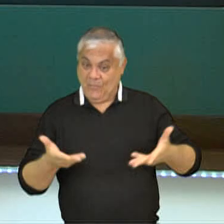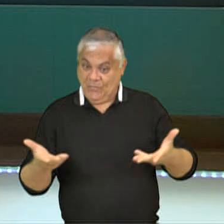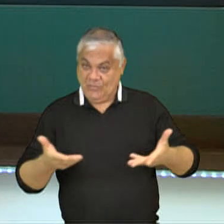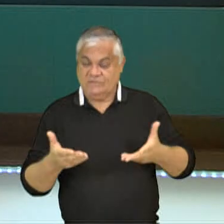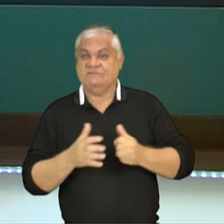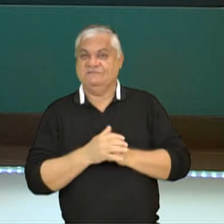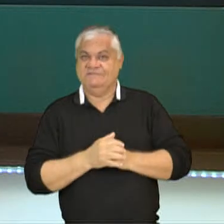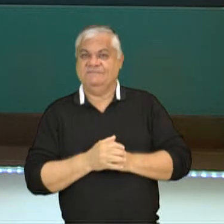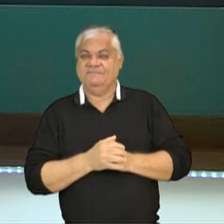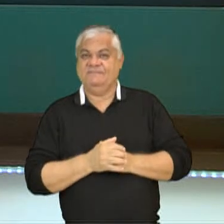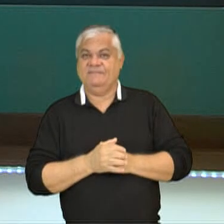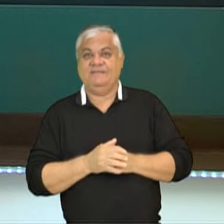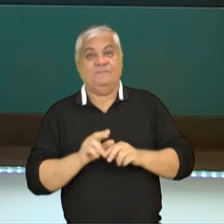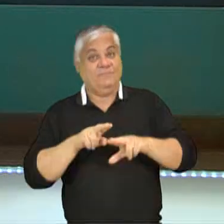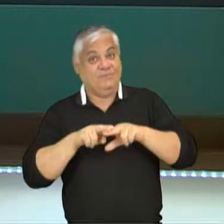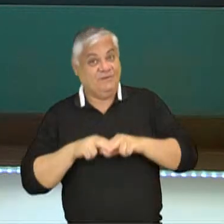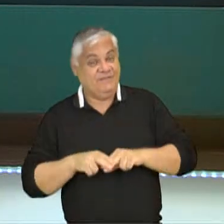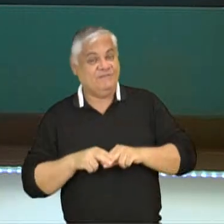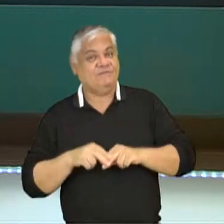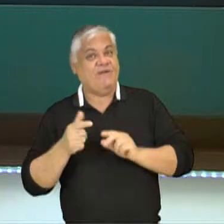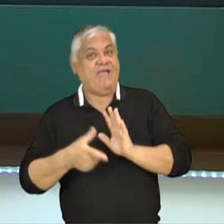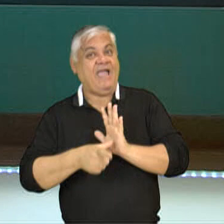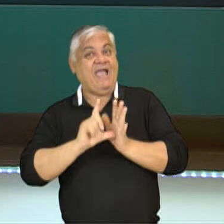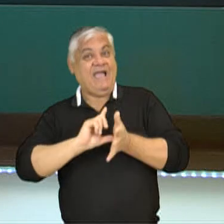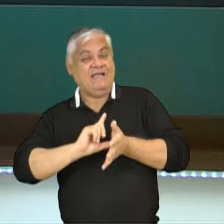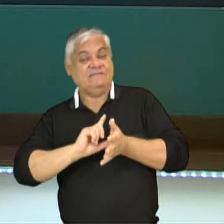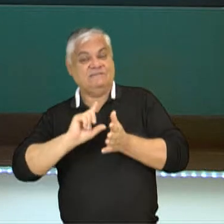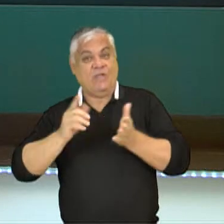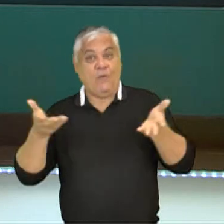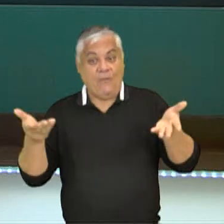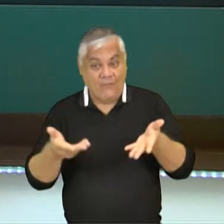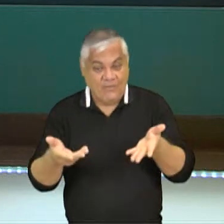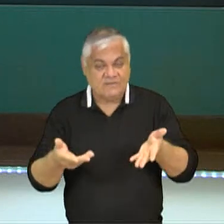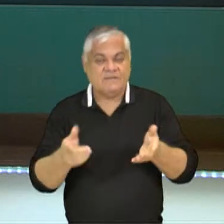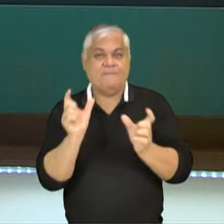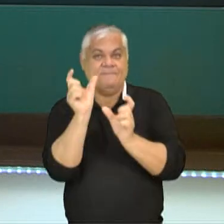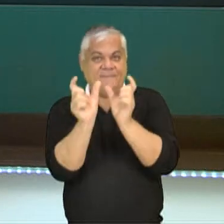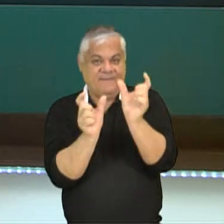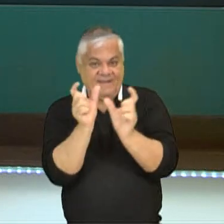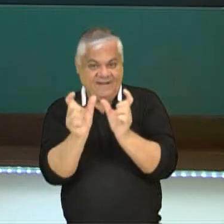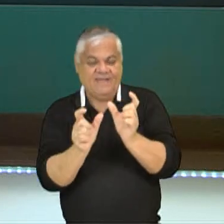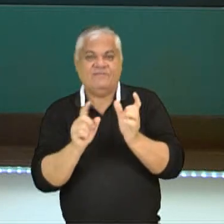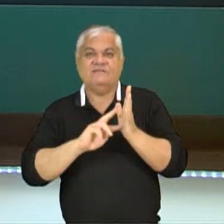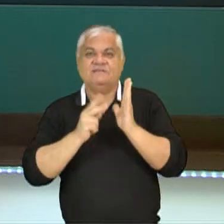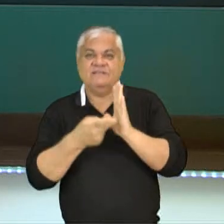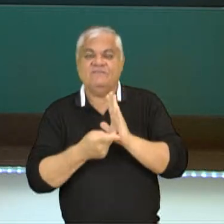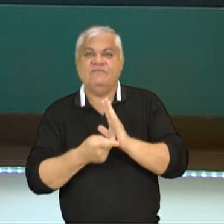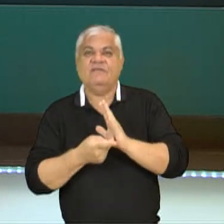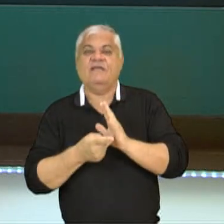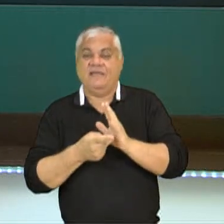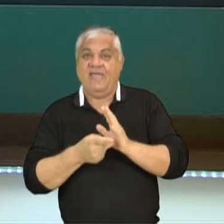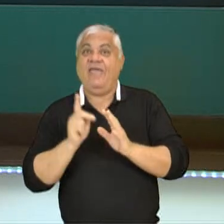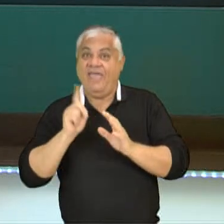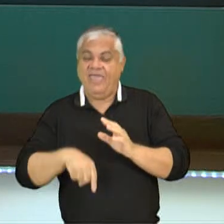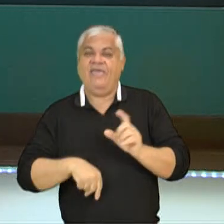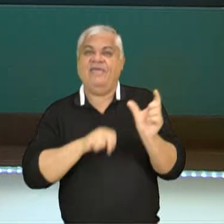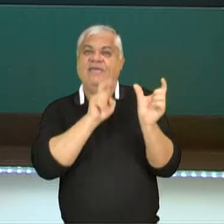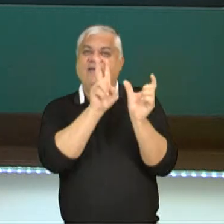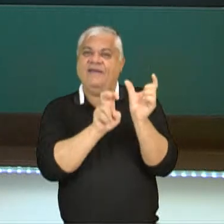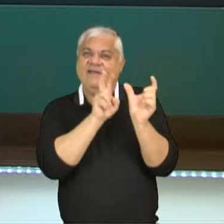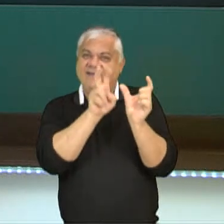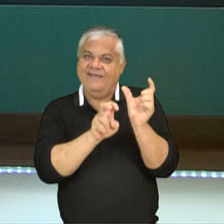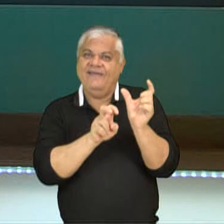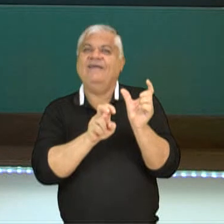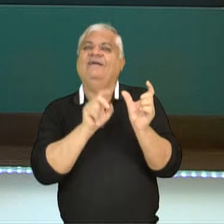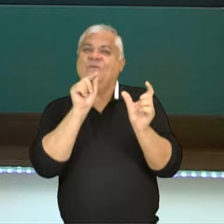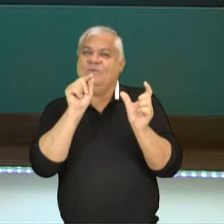atualmente. Portanto, a gente tem que antes e hoje são palavras que nos indicam advérbios, né?